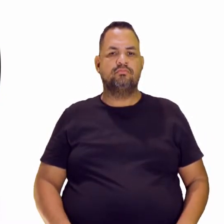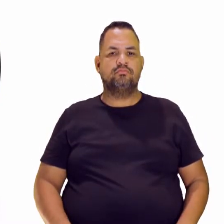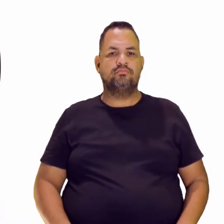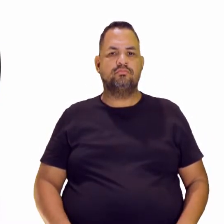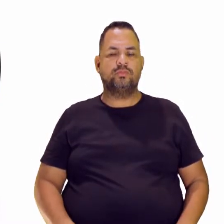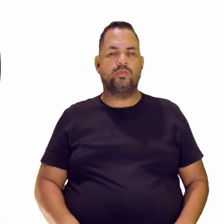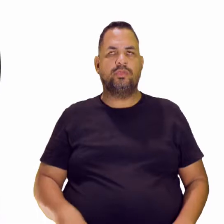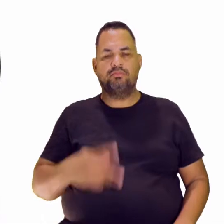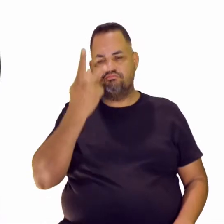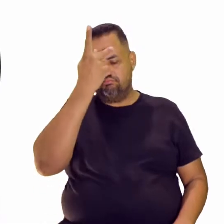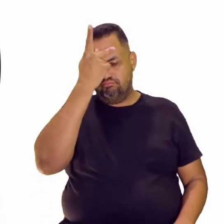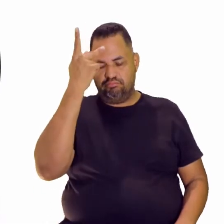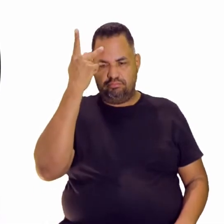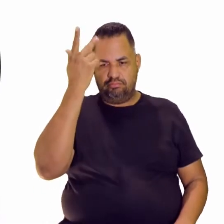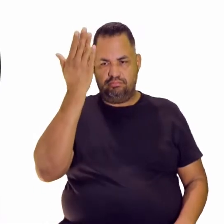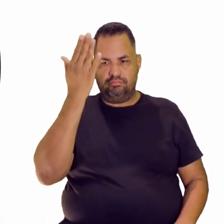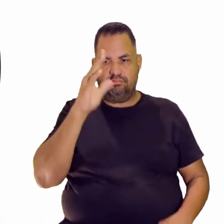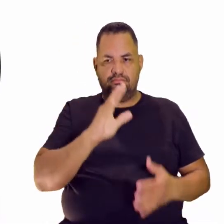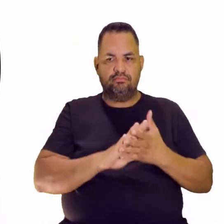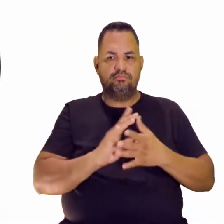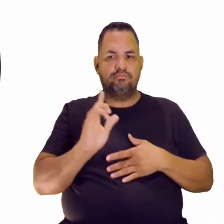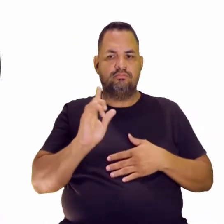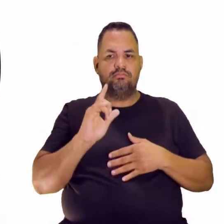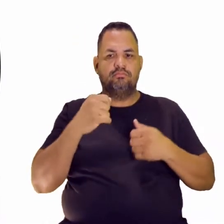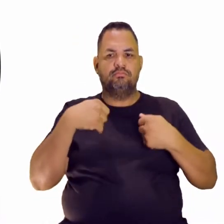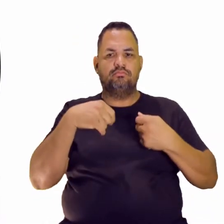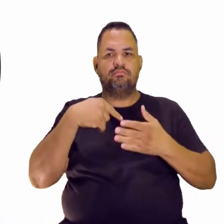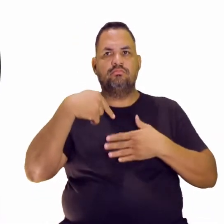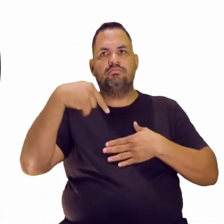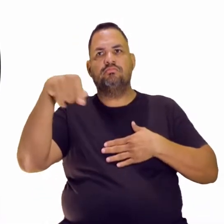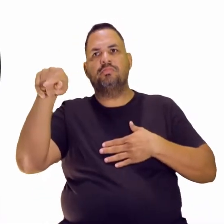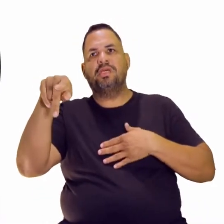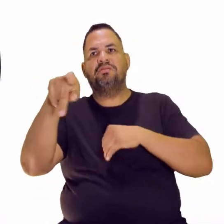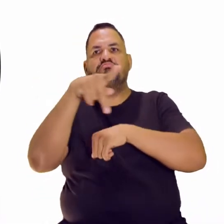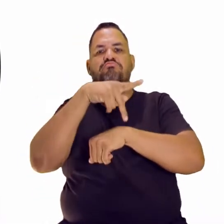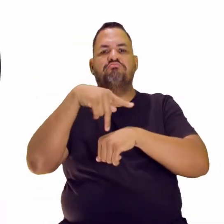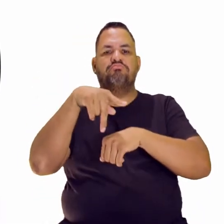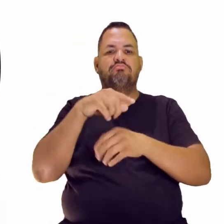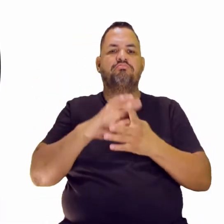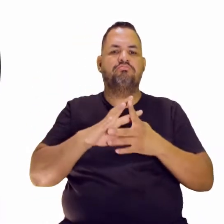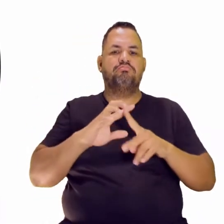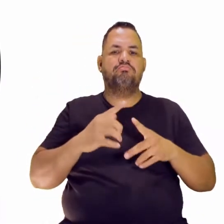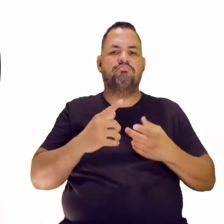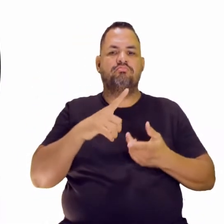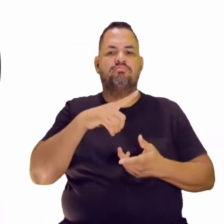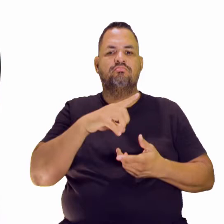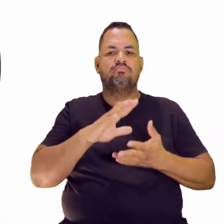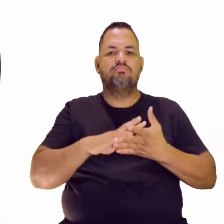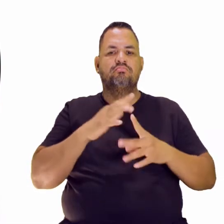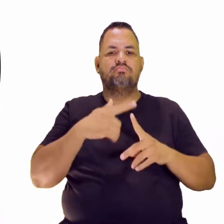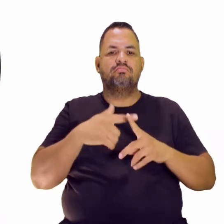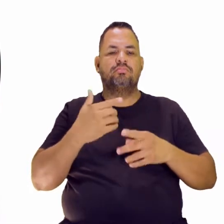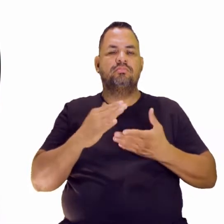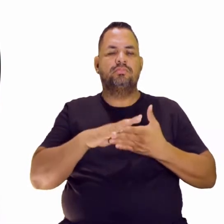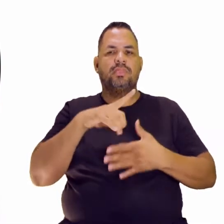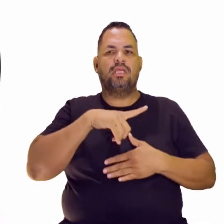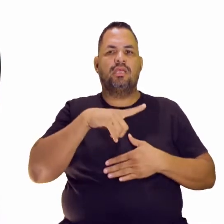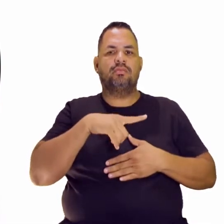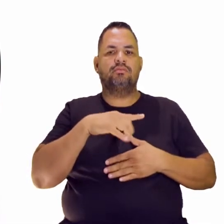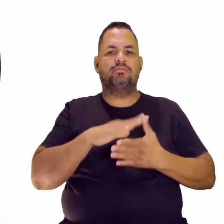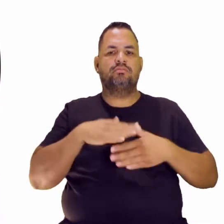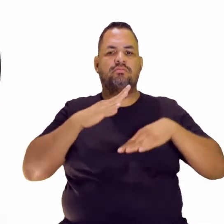as pessoas não precisavam sair do país porque tinham artistas vindos